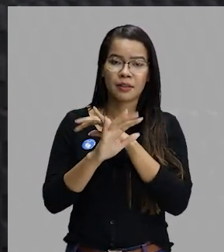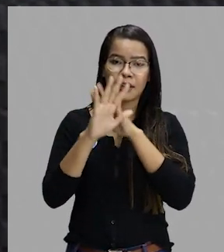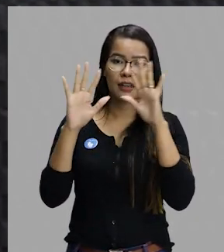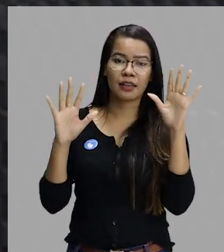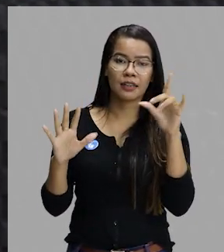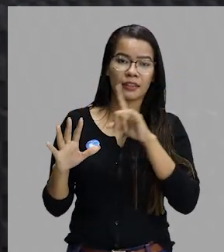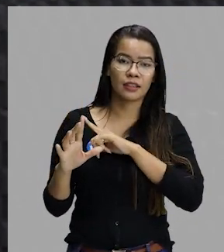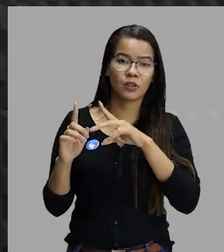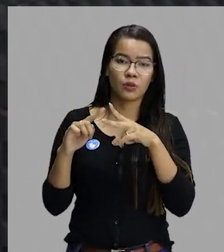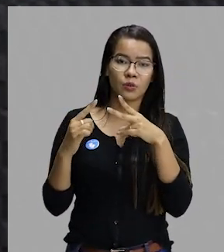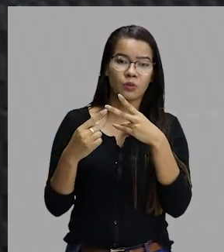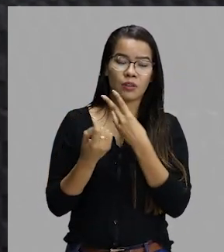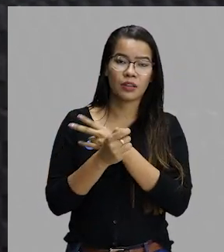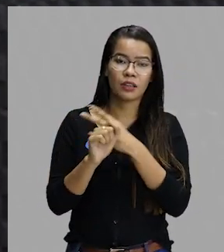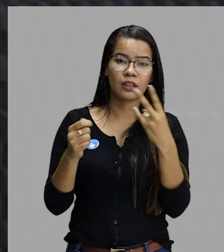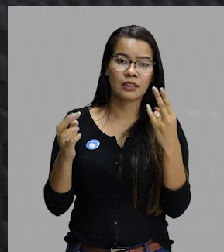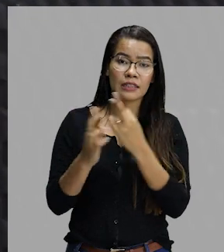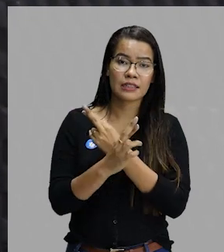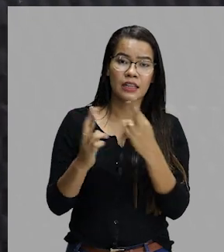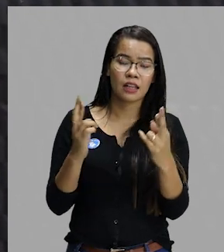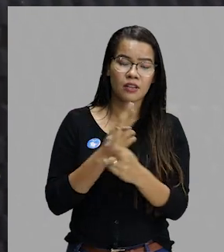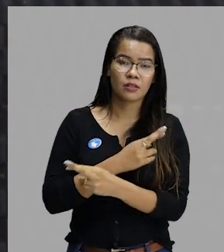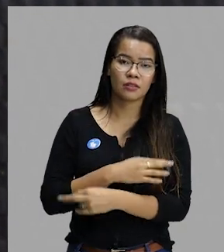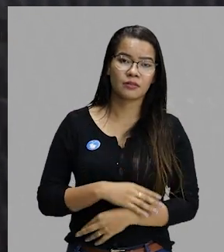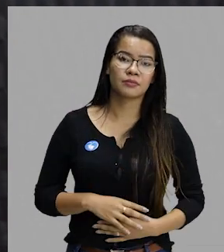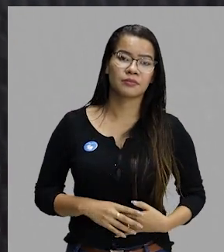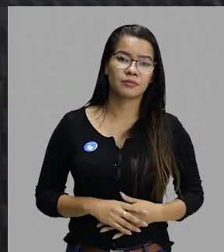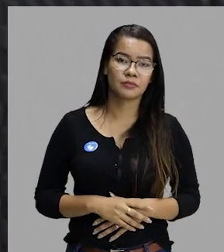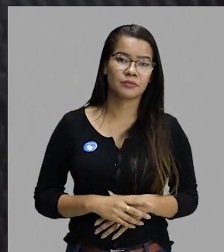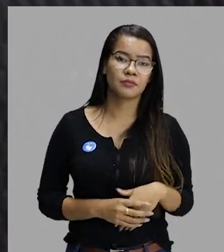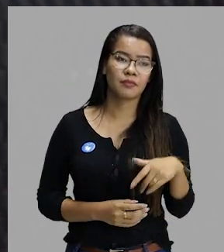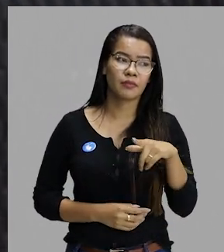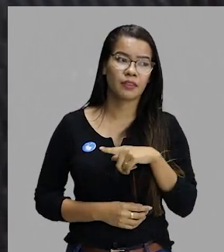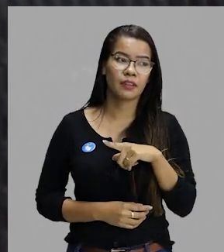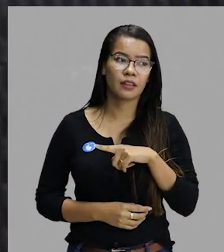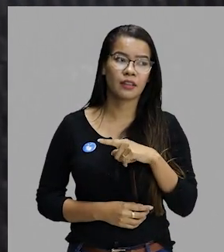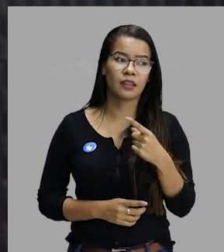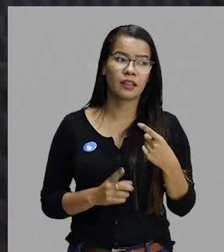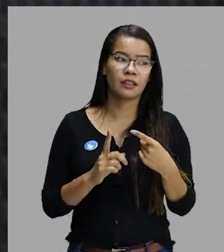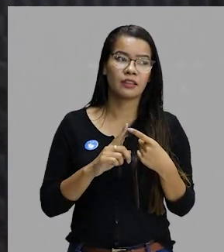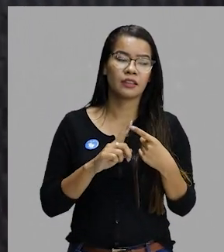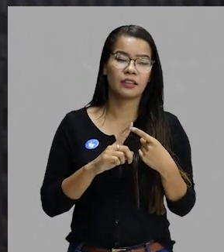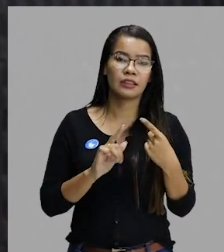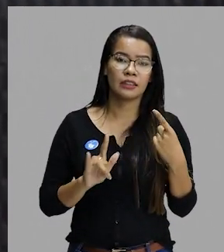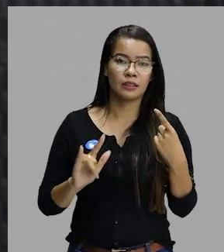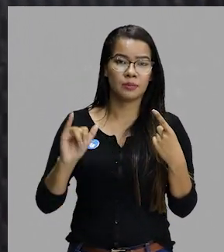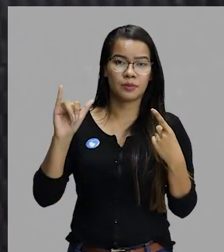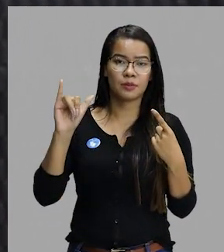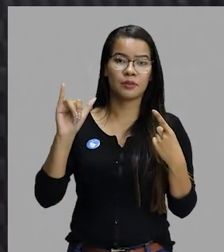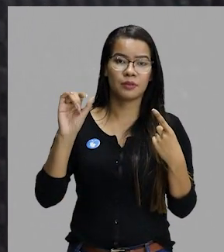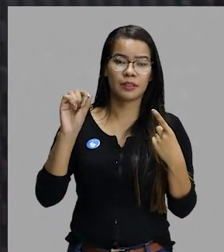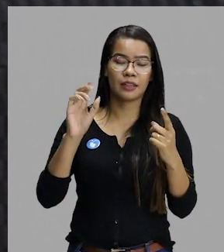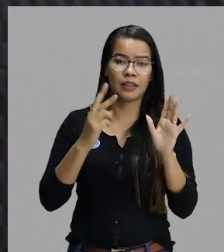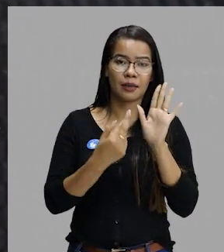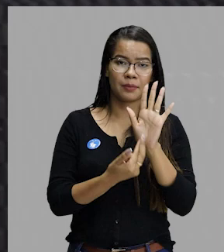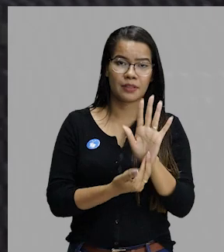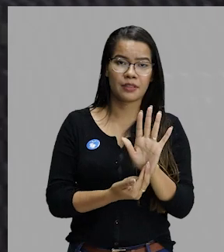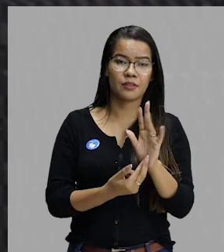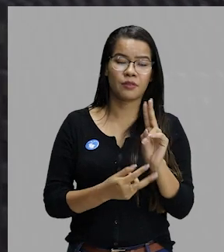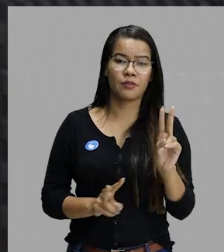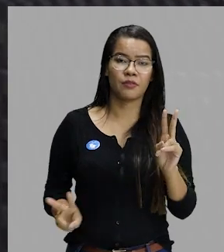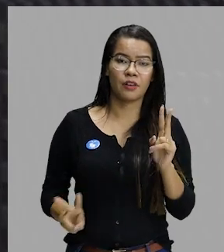existem duas grandezas que se relacionam. Né? Você tem uma grandeza que eu vou chamar de Y, que representa o